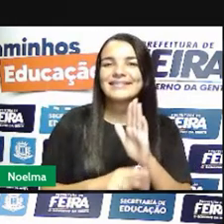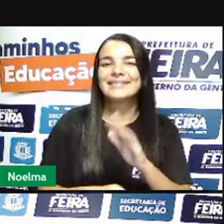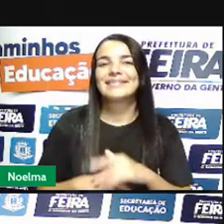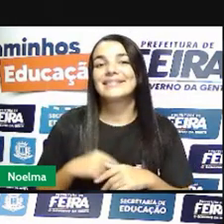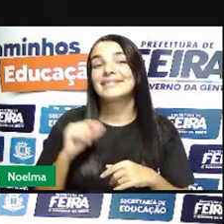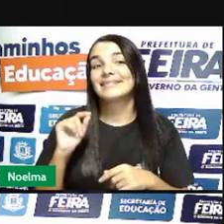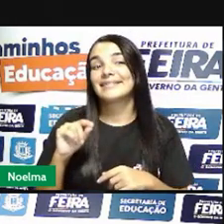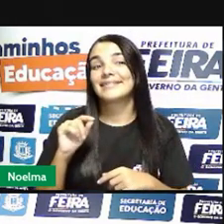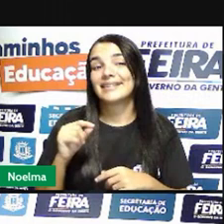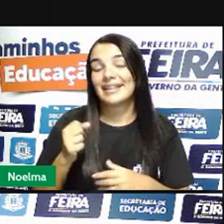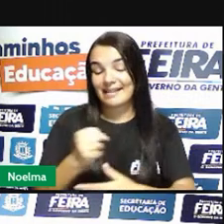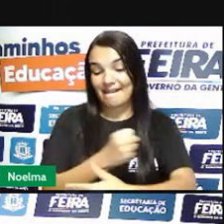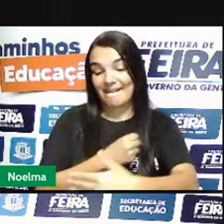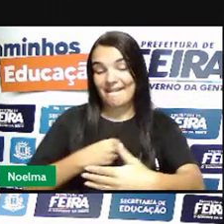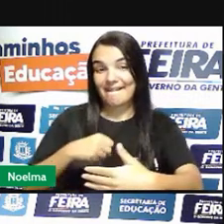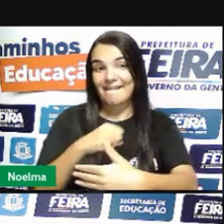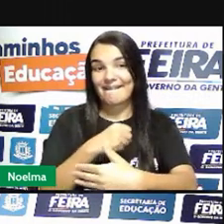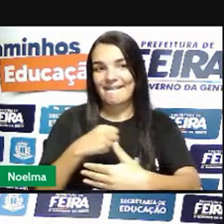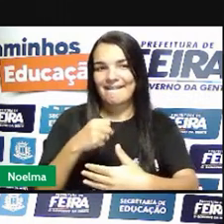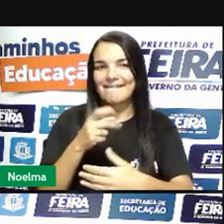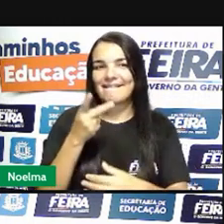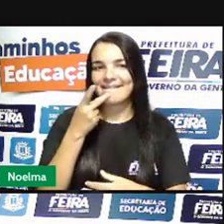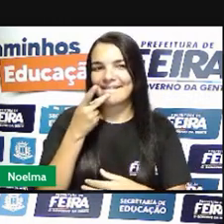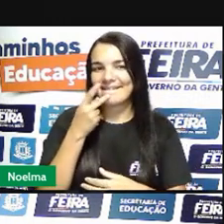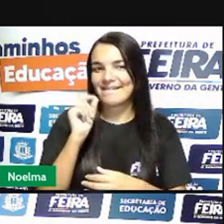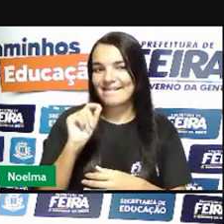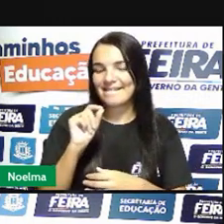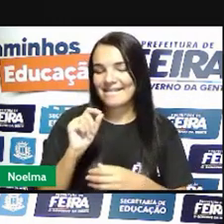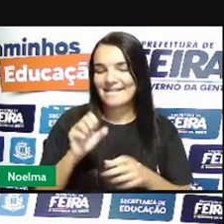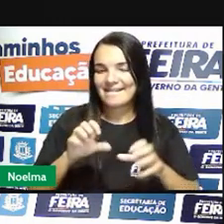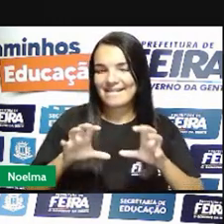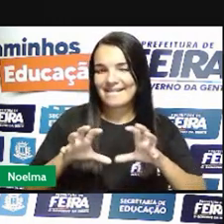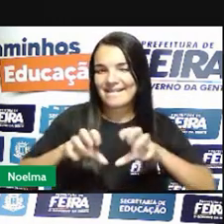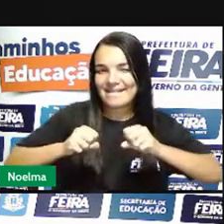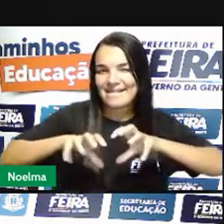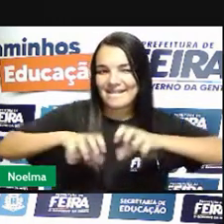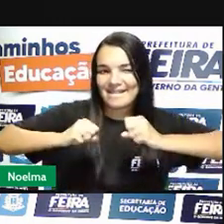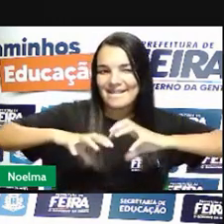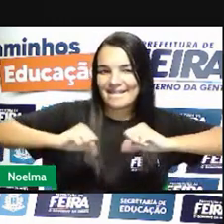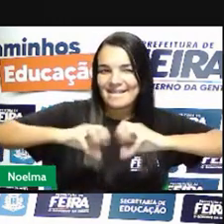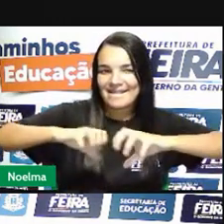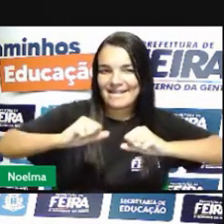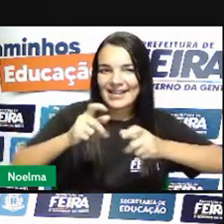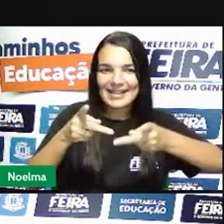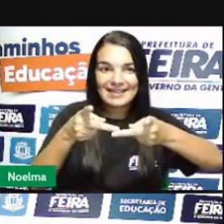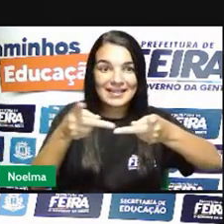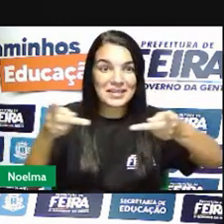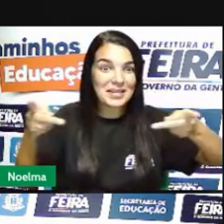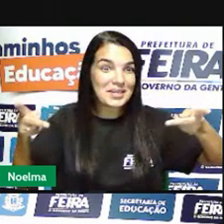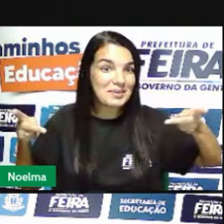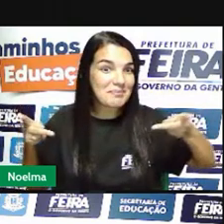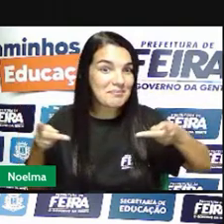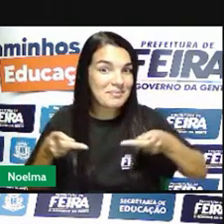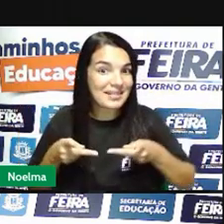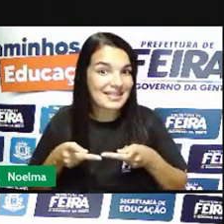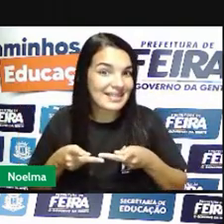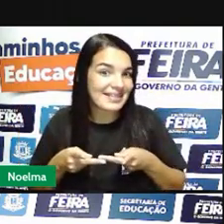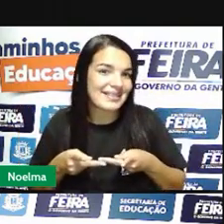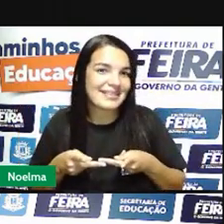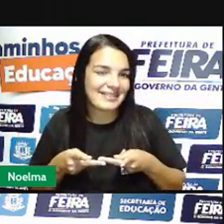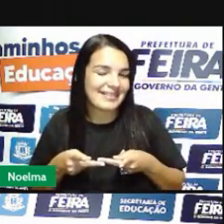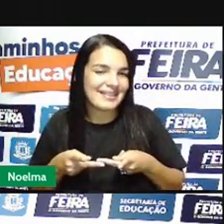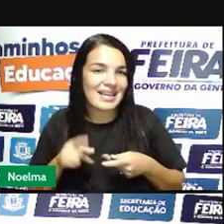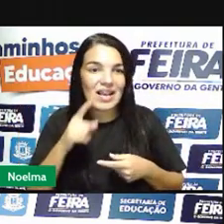de massa de pizza né nessa receita nós encontramos algumas frações